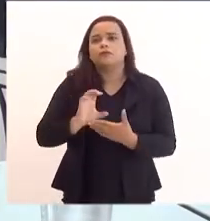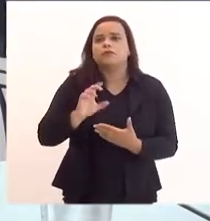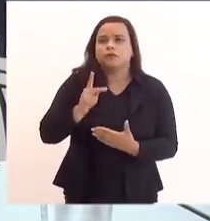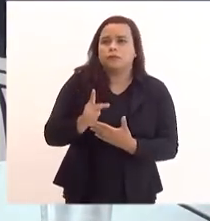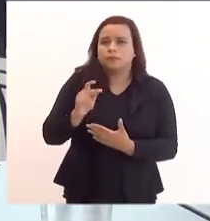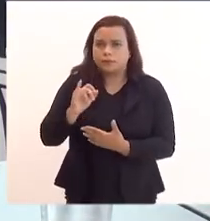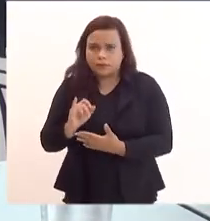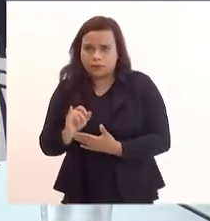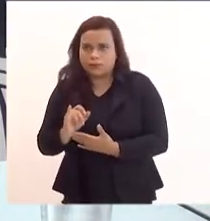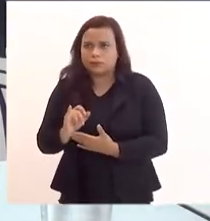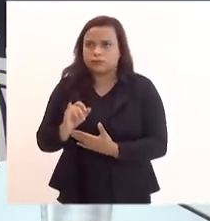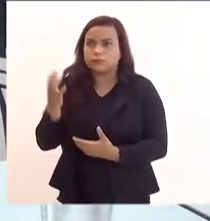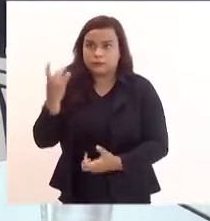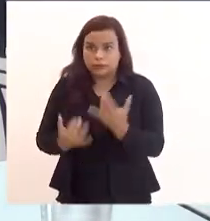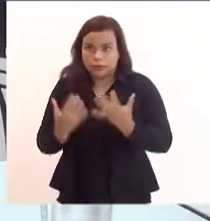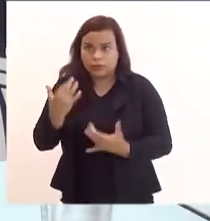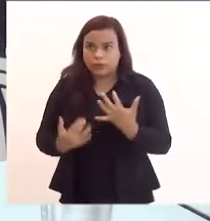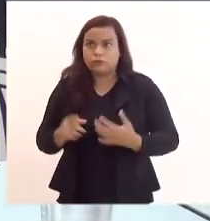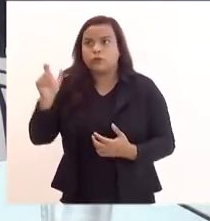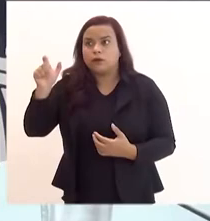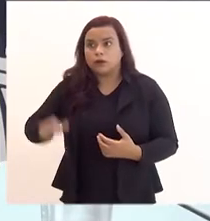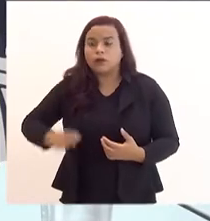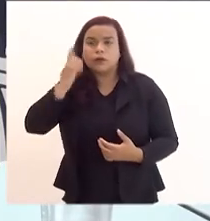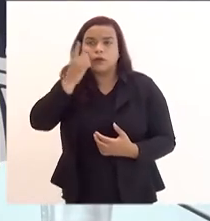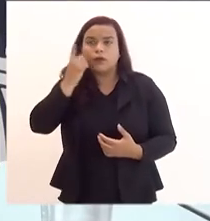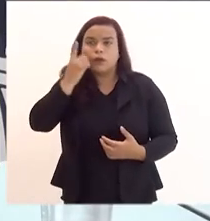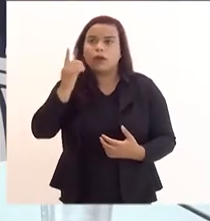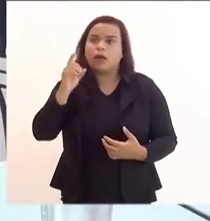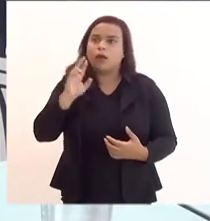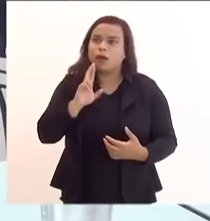dos incêndios, que o deputado Amorim participou,